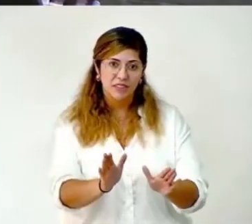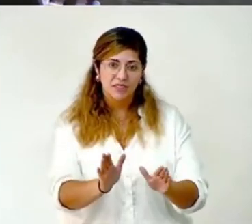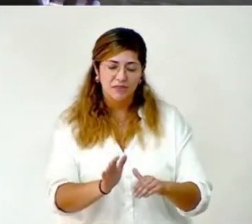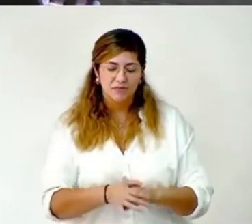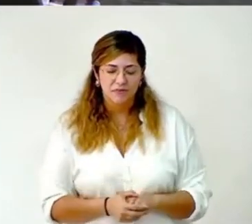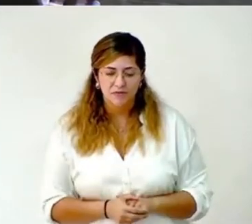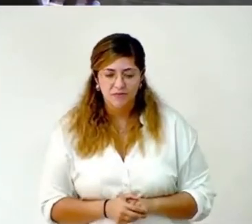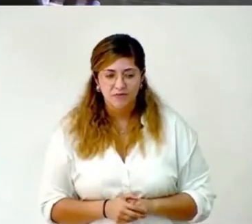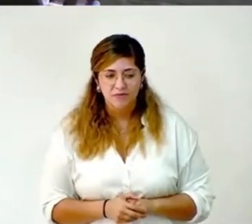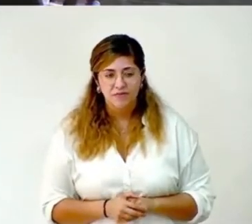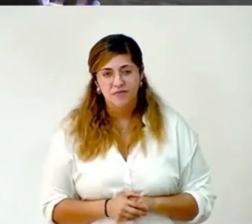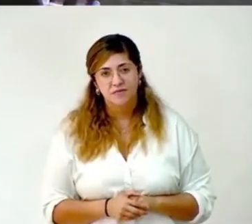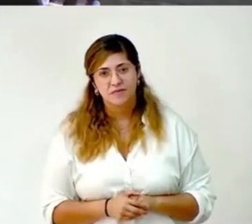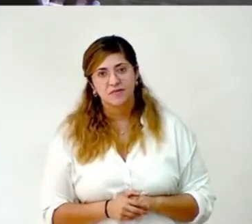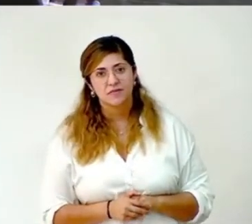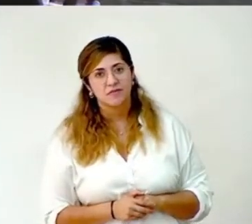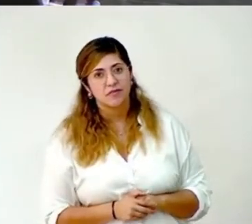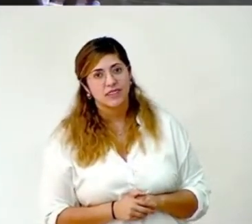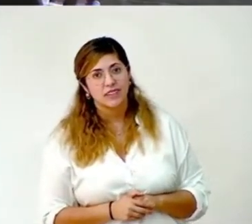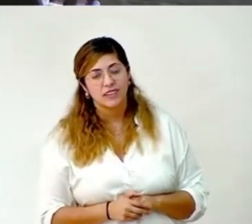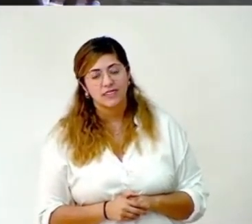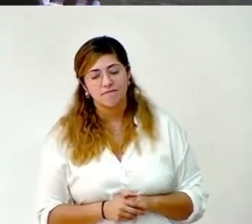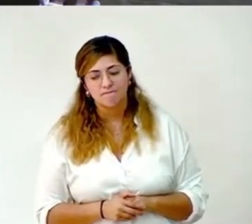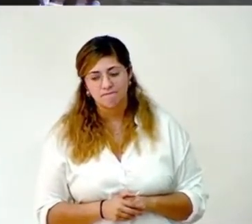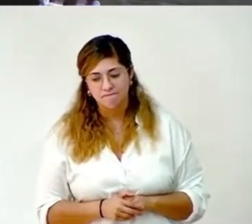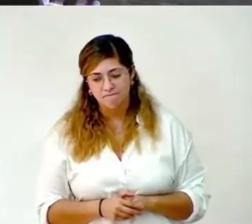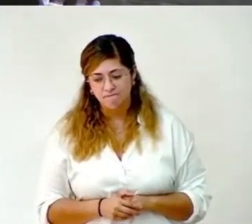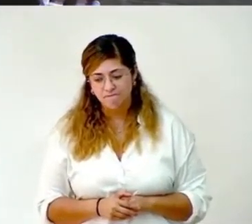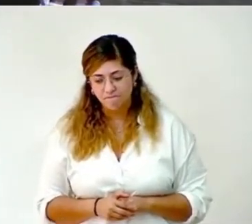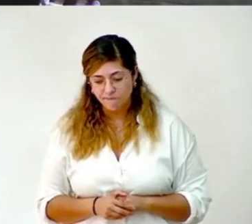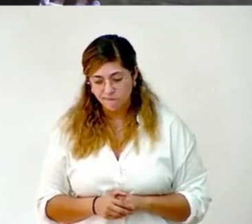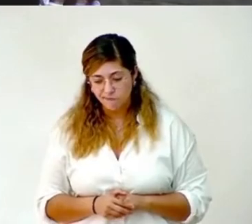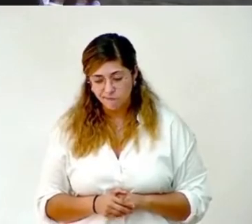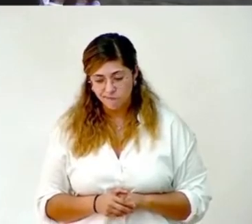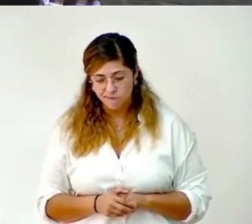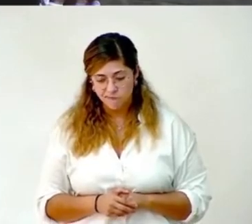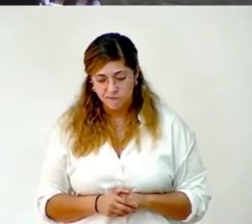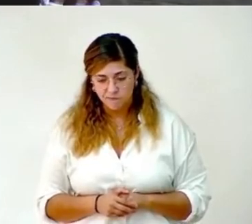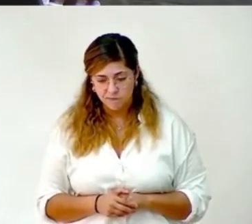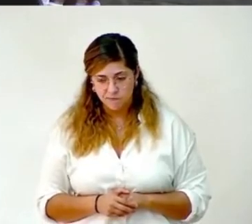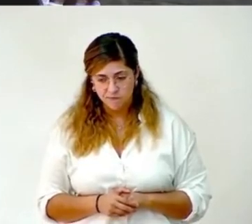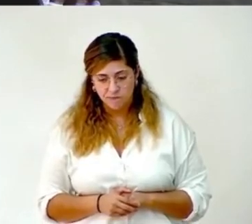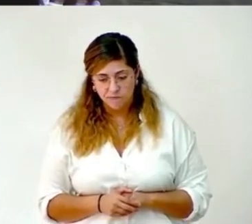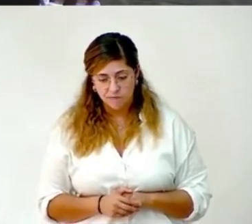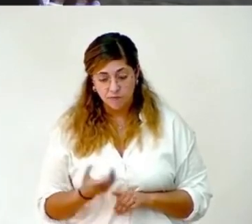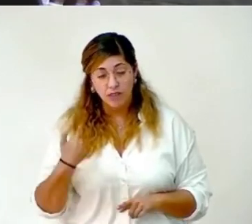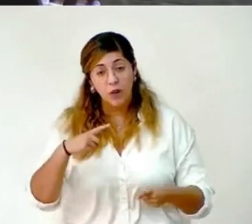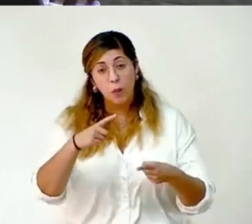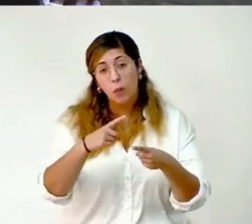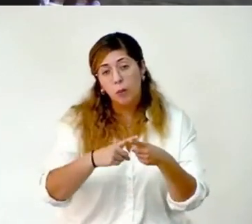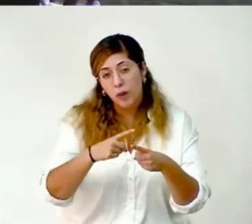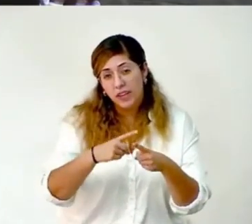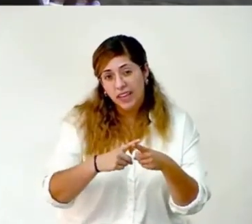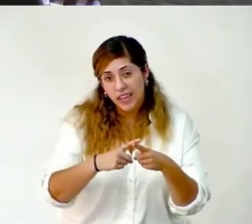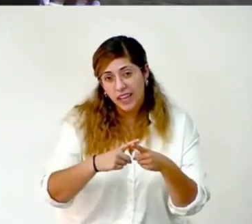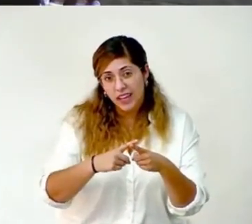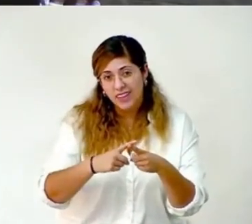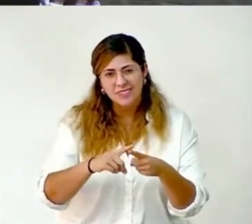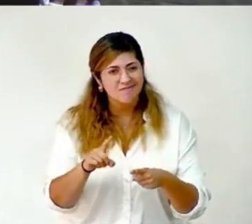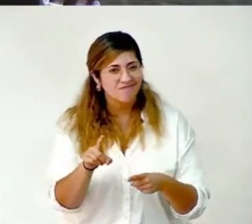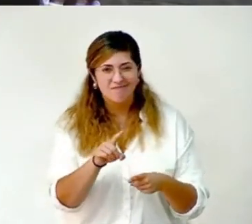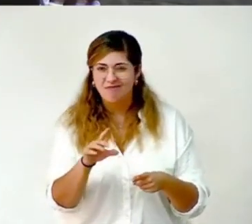Essas conclusões são conclusões de alguém que não entendeu o Evangelho.